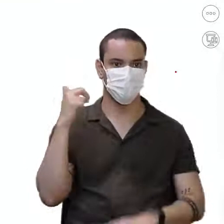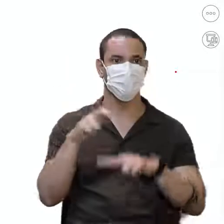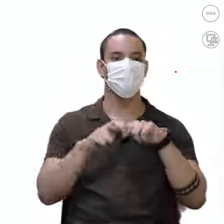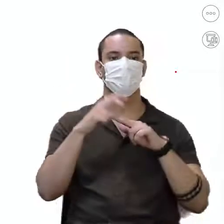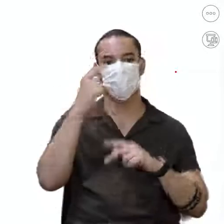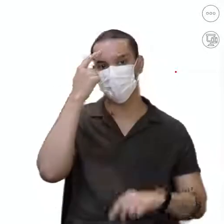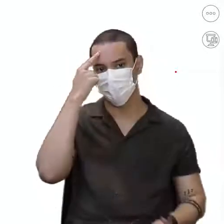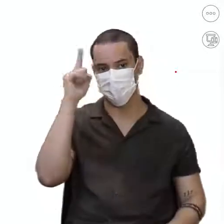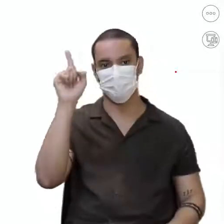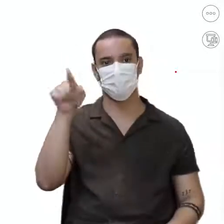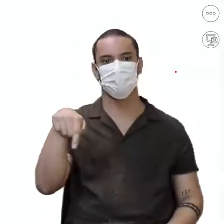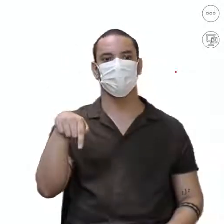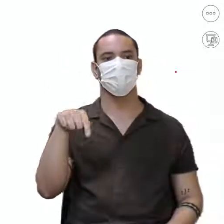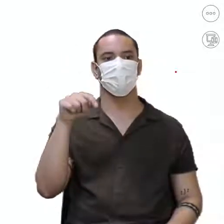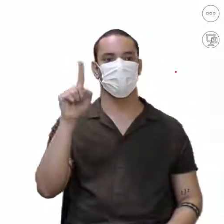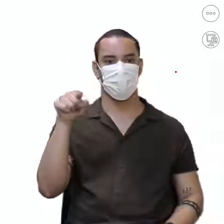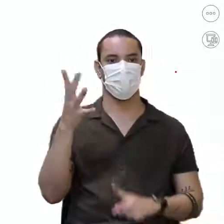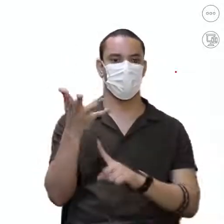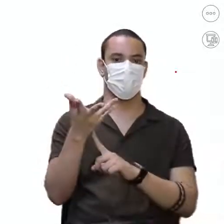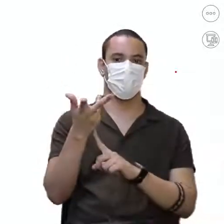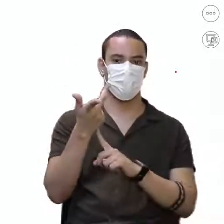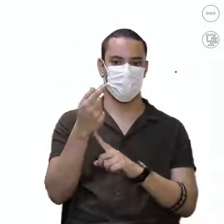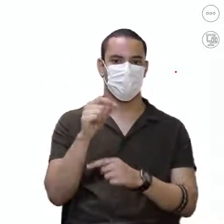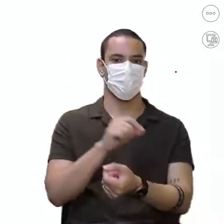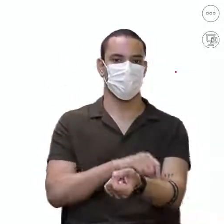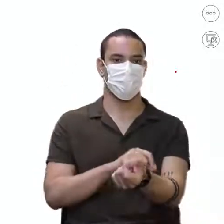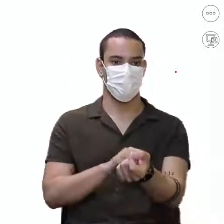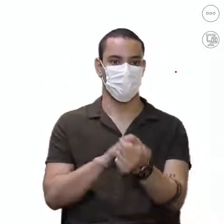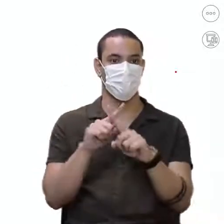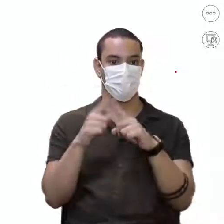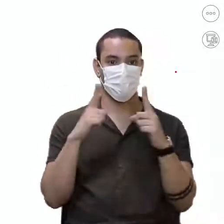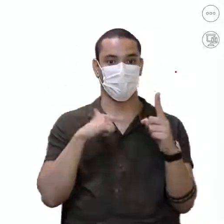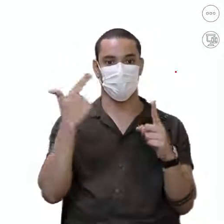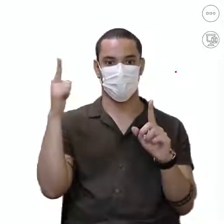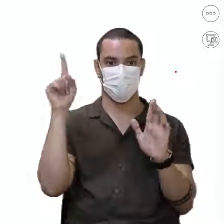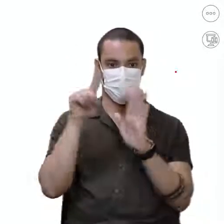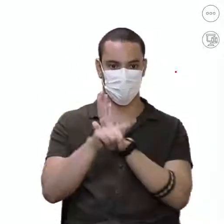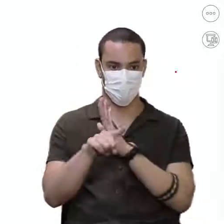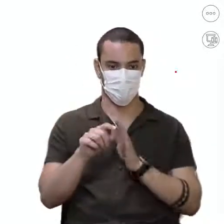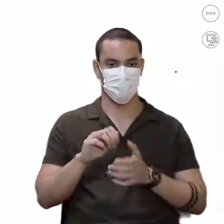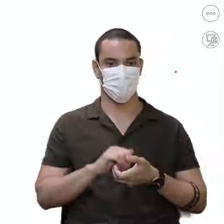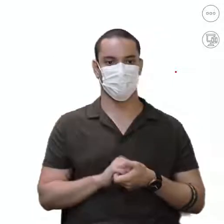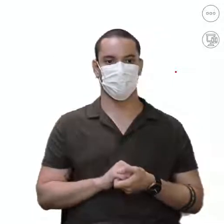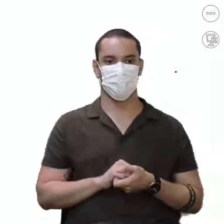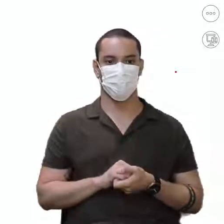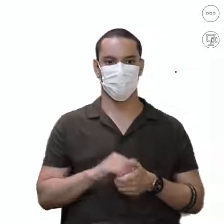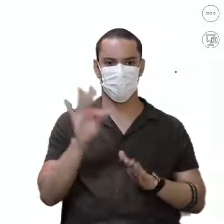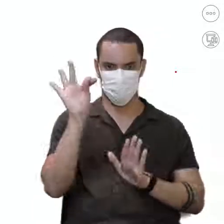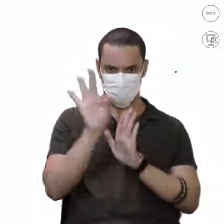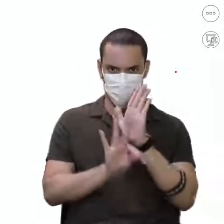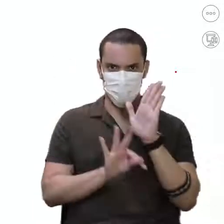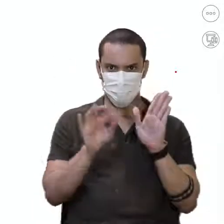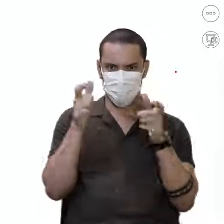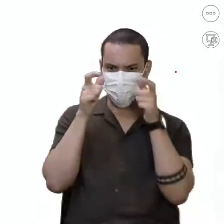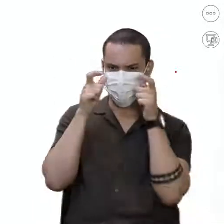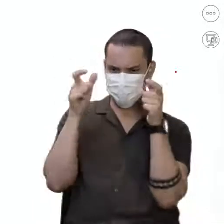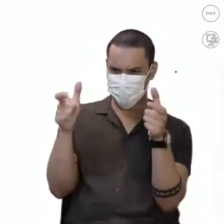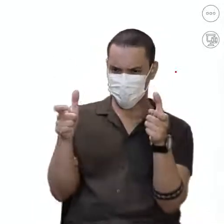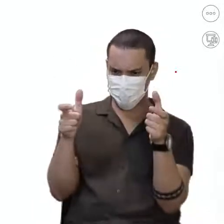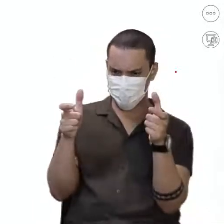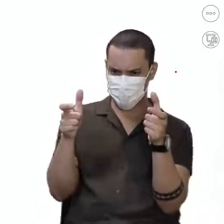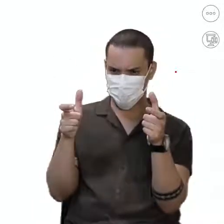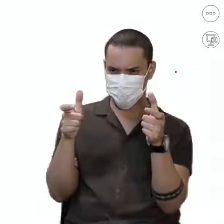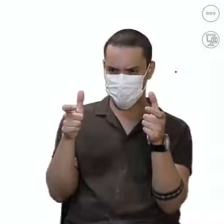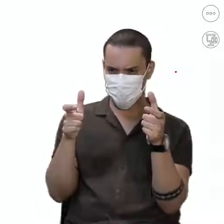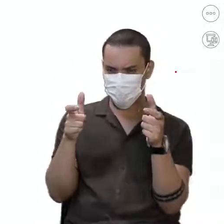é realmente sobre isso, a arte da tatuagem, entretanto, temos outra pergunta aqui. Para vocês, o texto ele é tendencioso? E